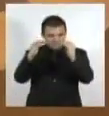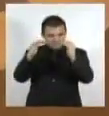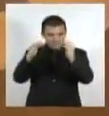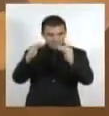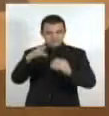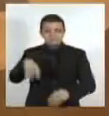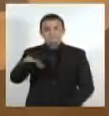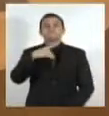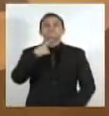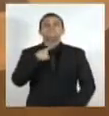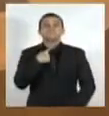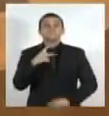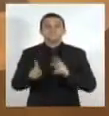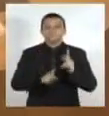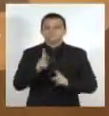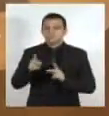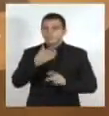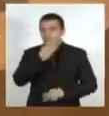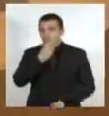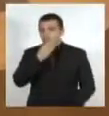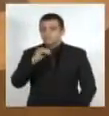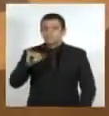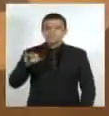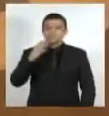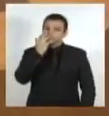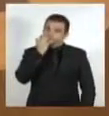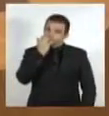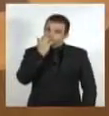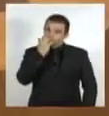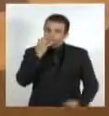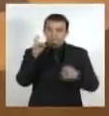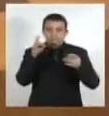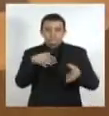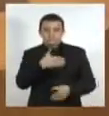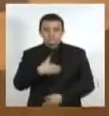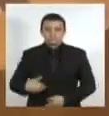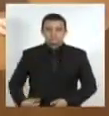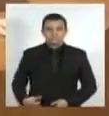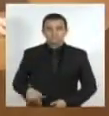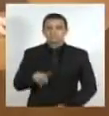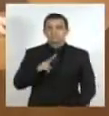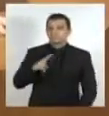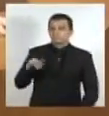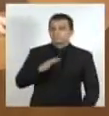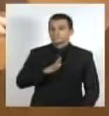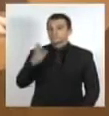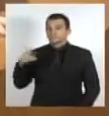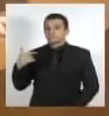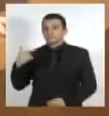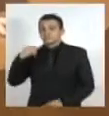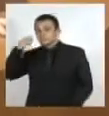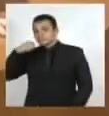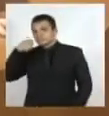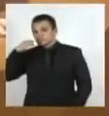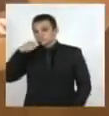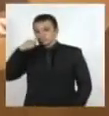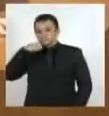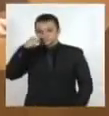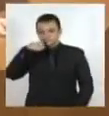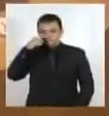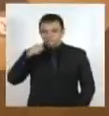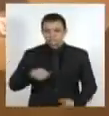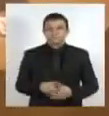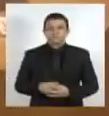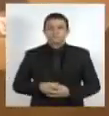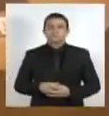Sarney renuncia ao governo para concorrer ao Senado. E aí tem um episódio, deputado Rogério Cafeteira, que quero lhe chamar a atenção porque envolve